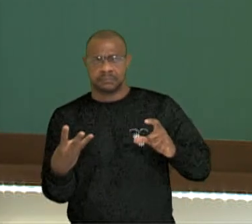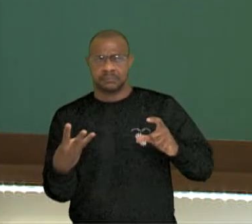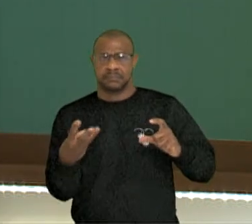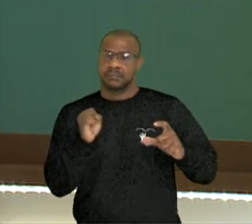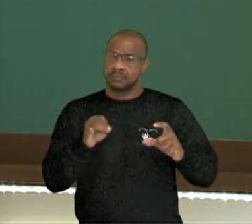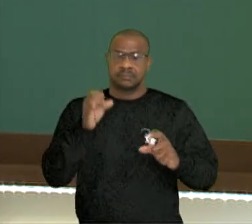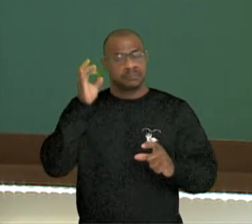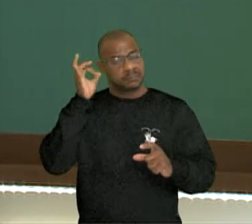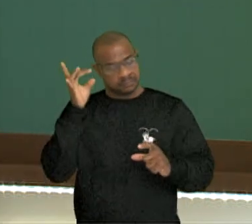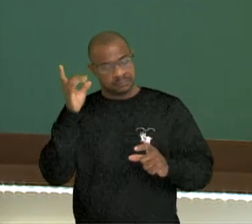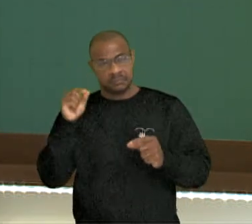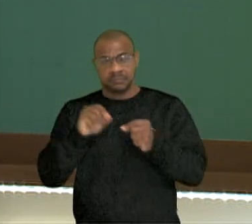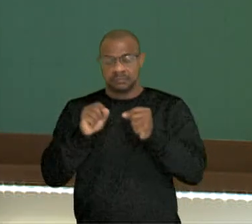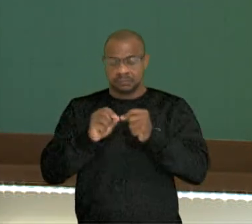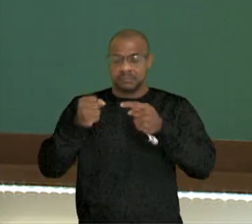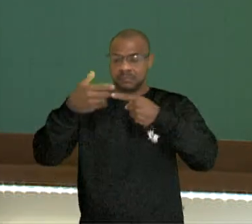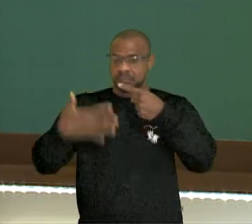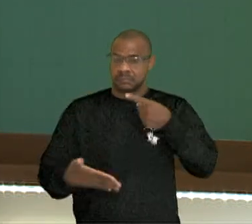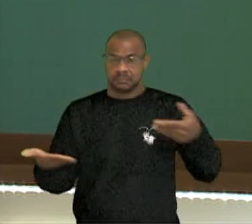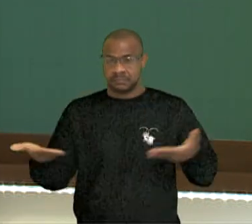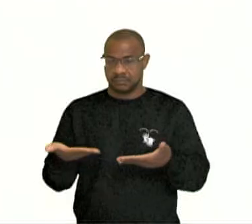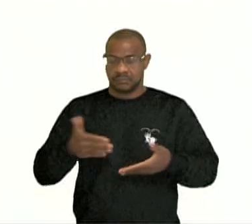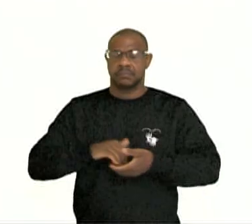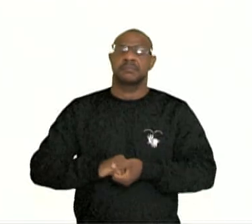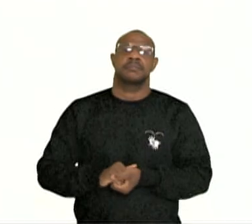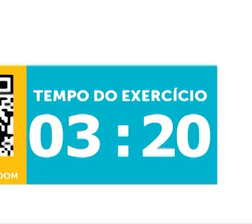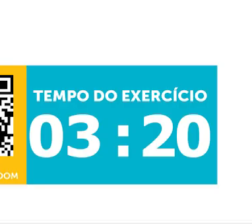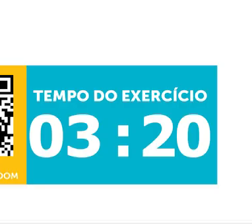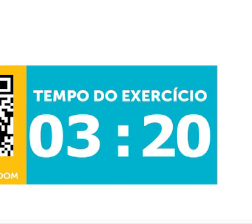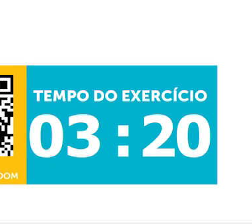faça a sua fatoração. É com você.